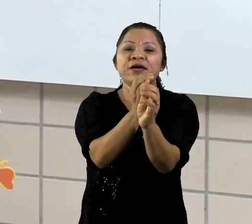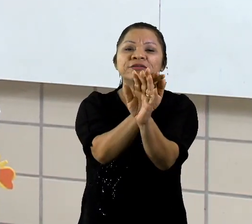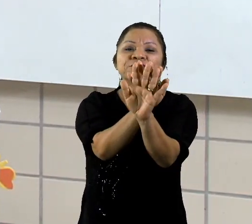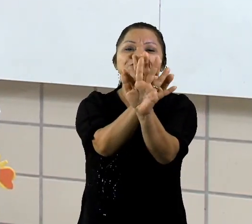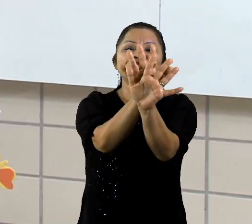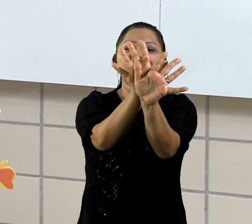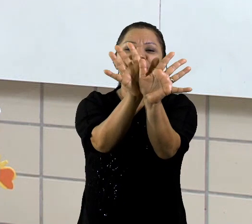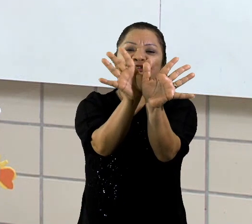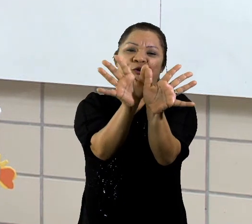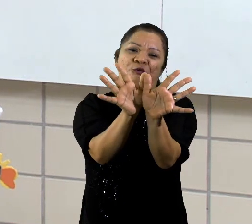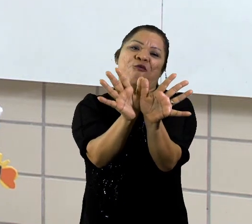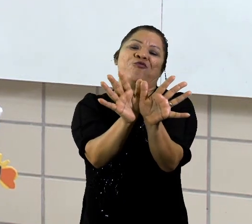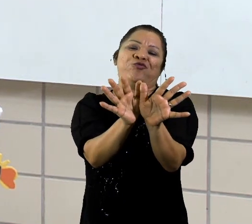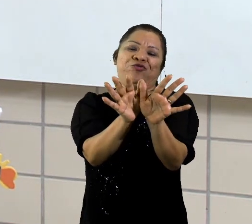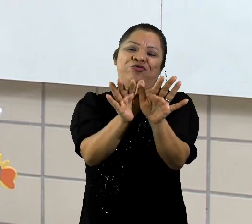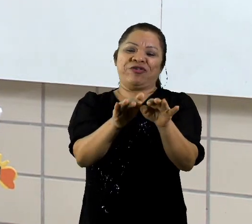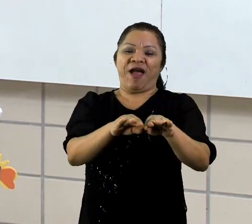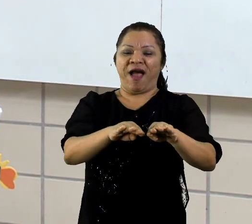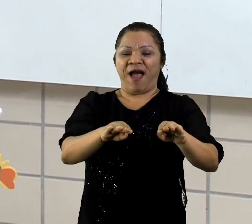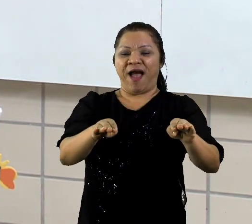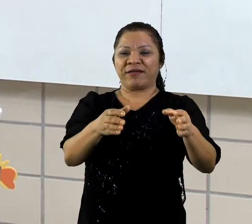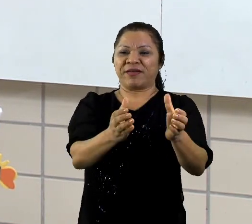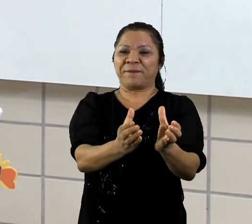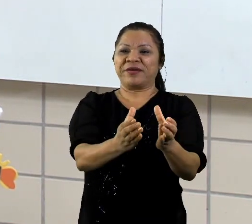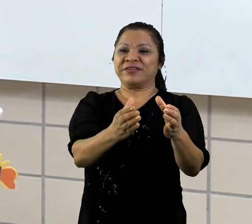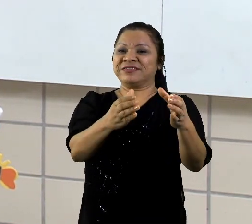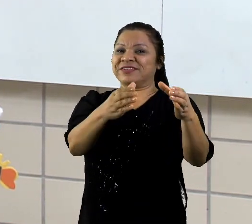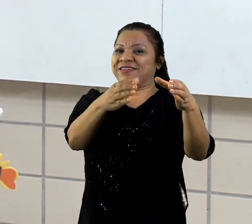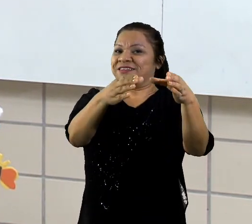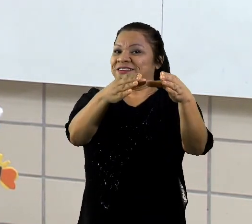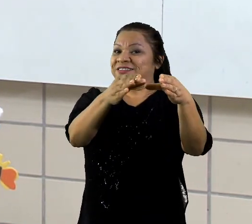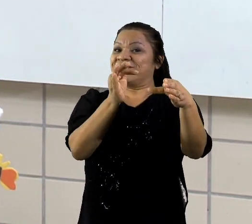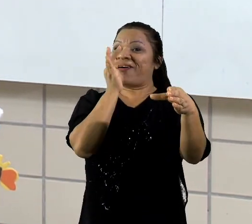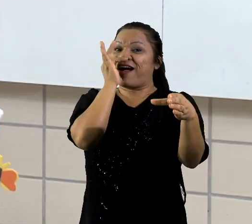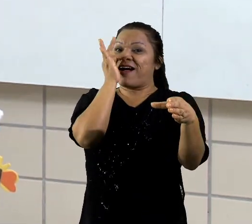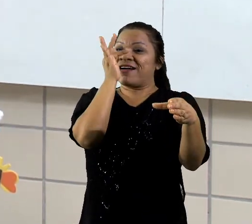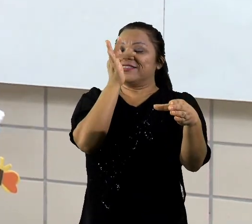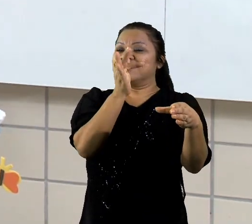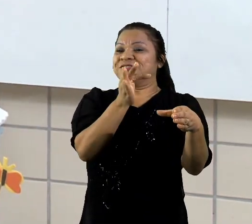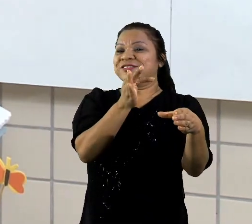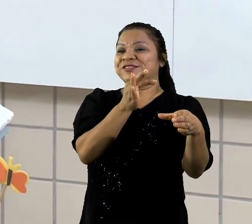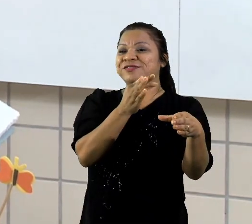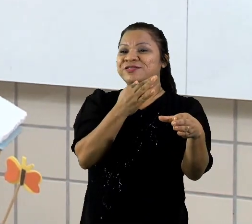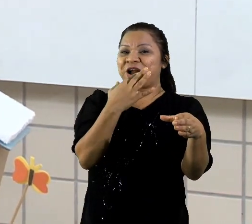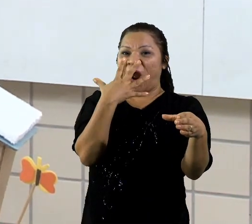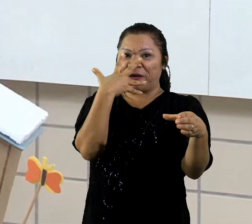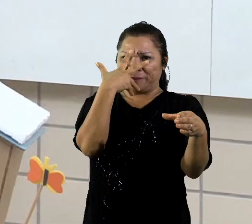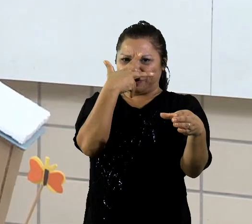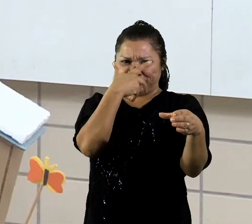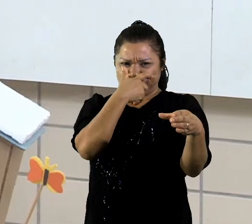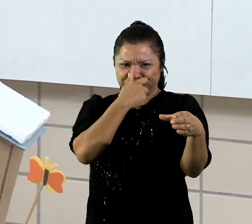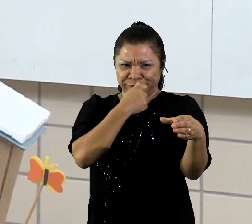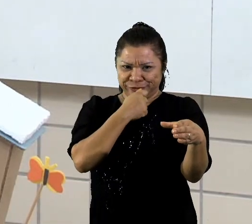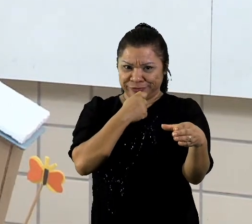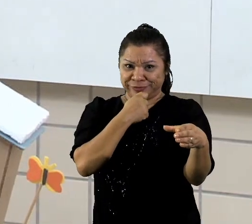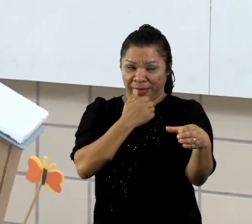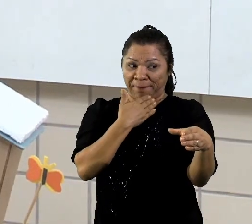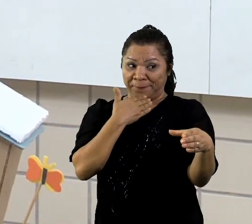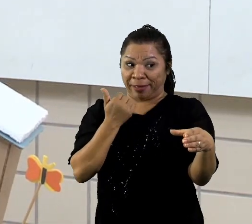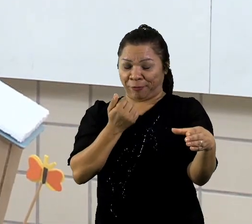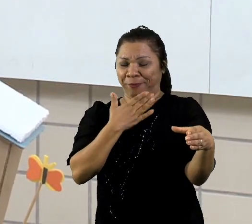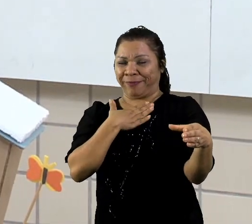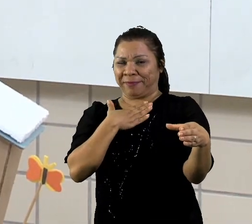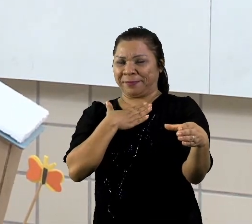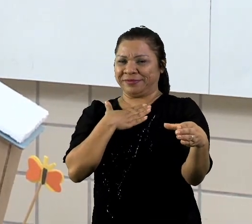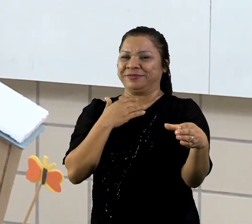mesa. Olha, espero que as suas flores sejam bem bonitinhas, mais do que a minha, tá? Embaixo